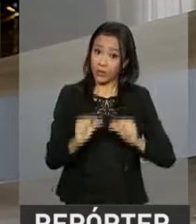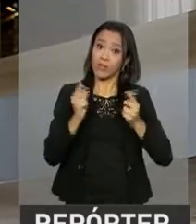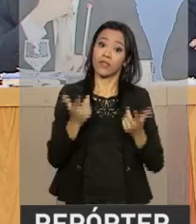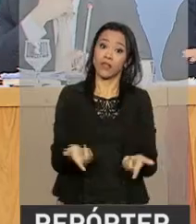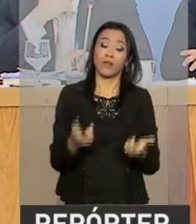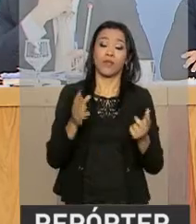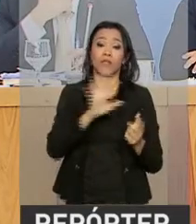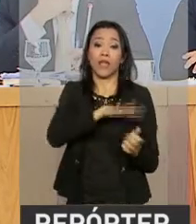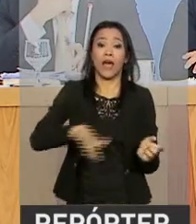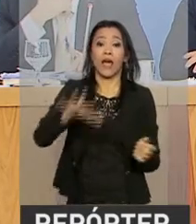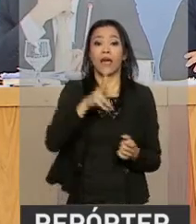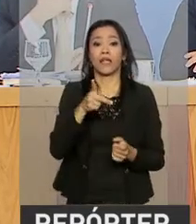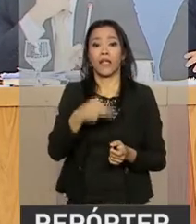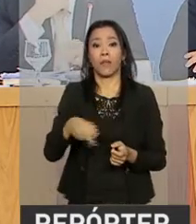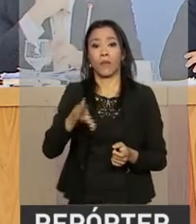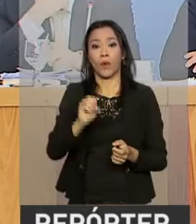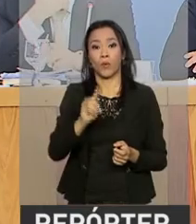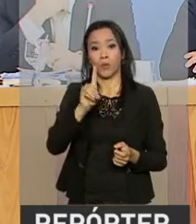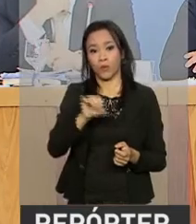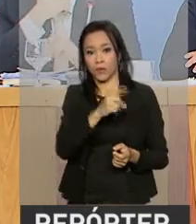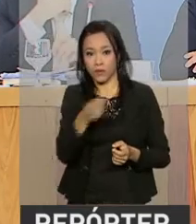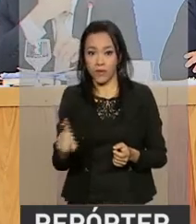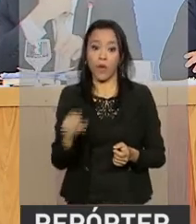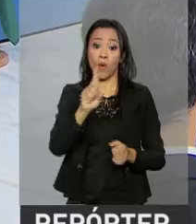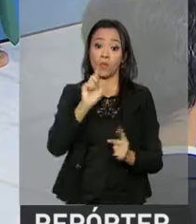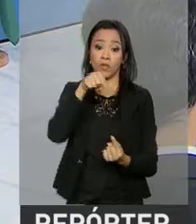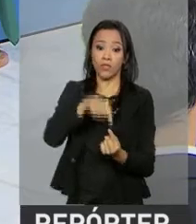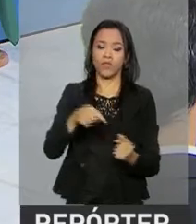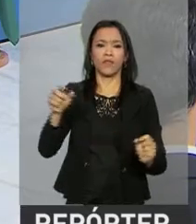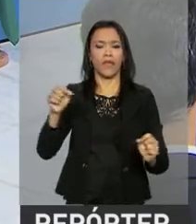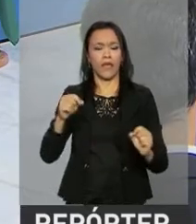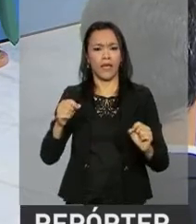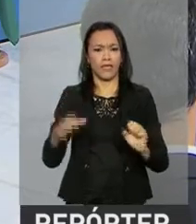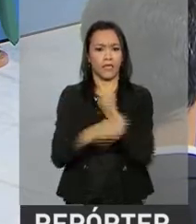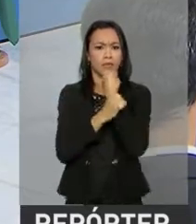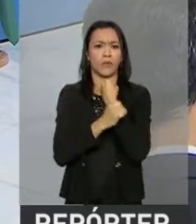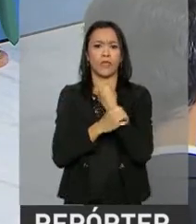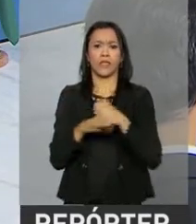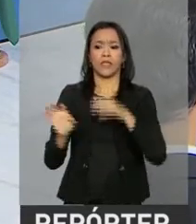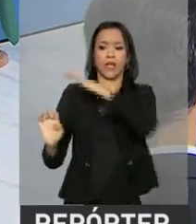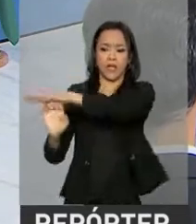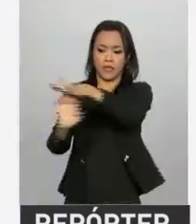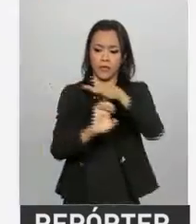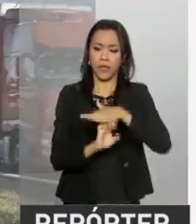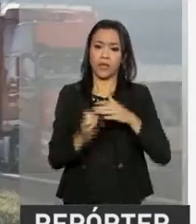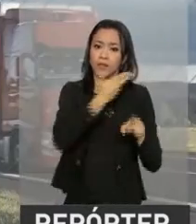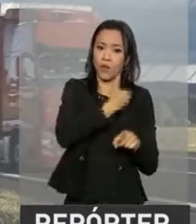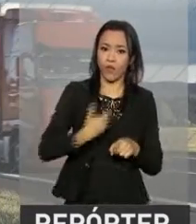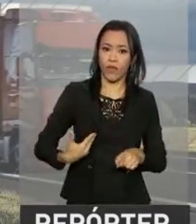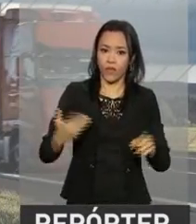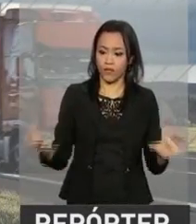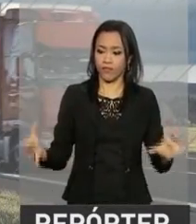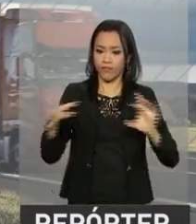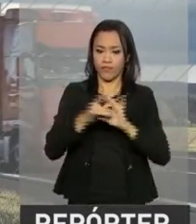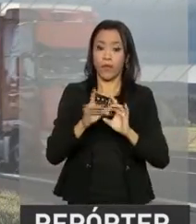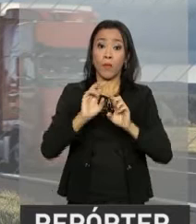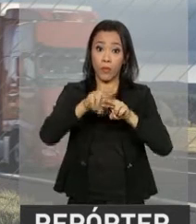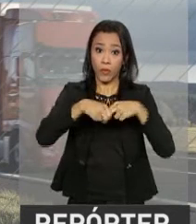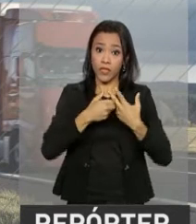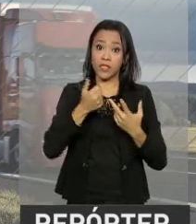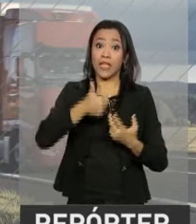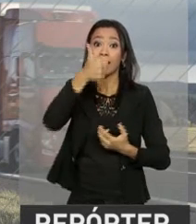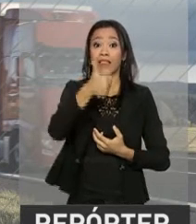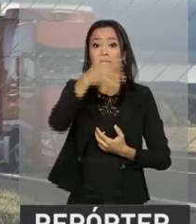de produção A ideia é criar um ambiente de segurança entre governo e iniciativa privada para isso foram